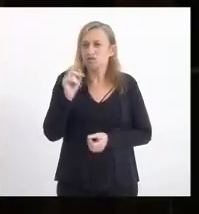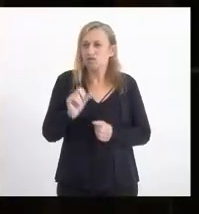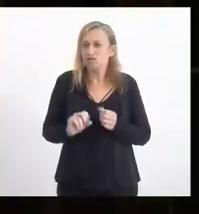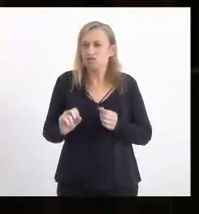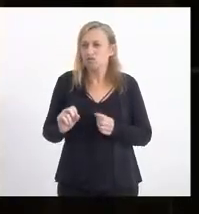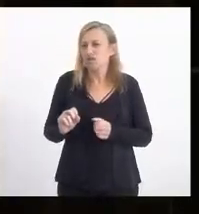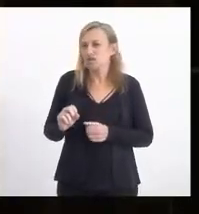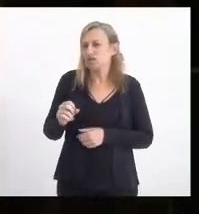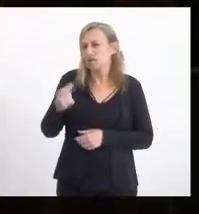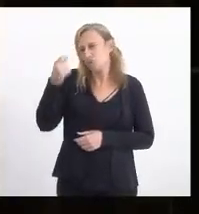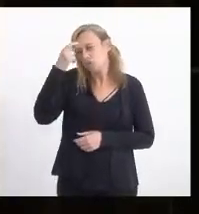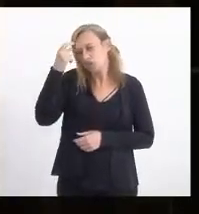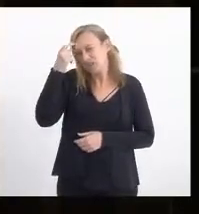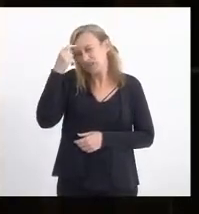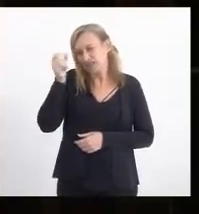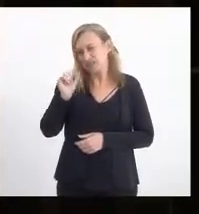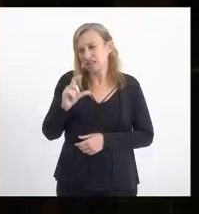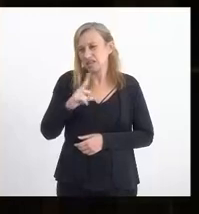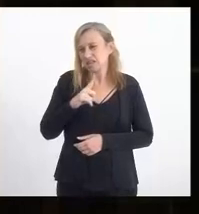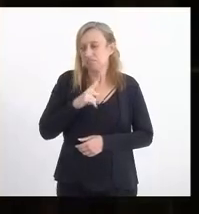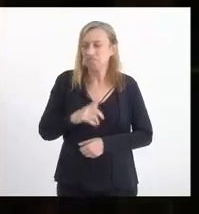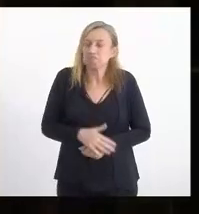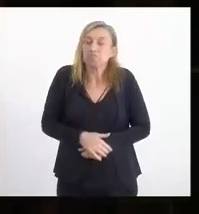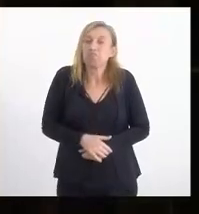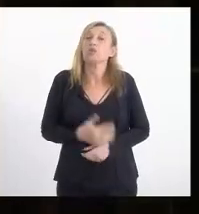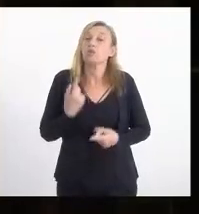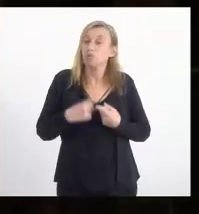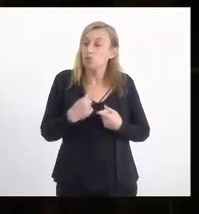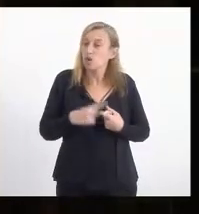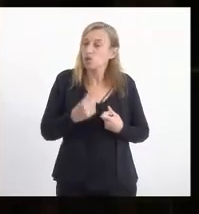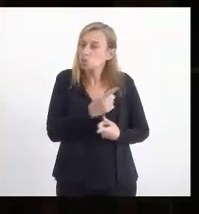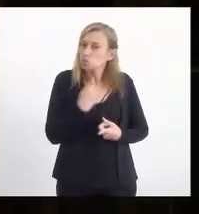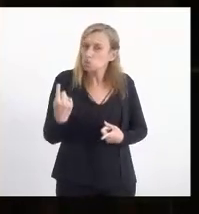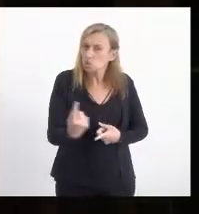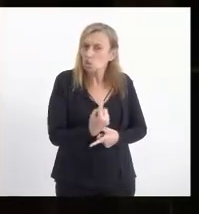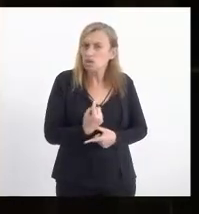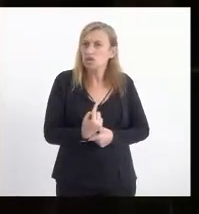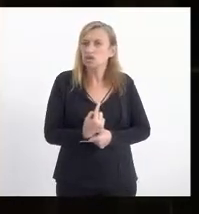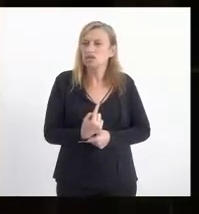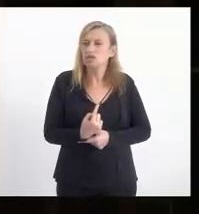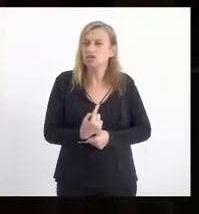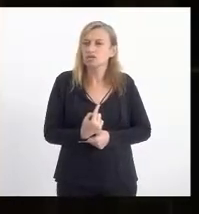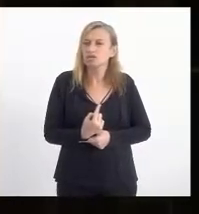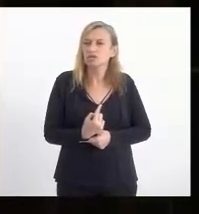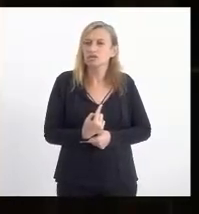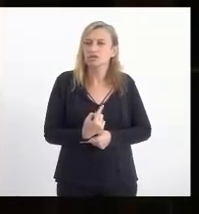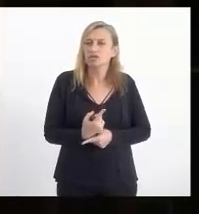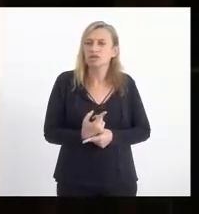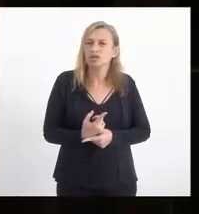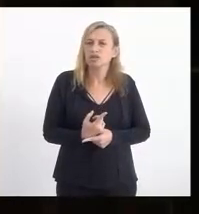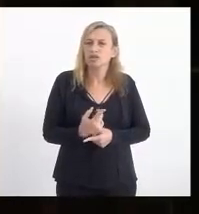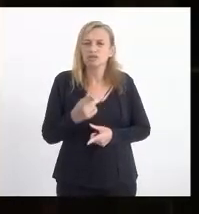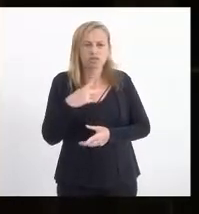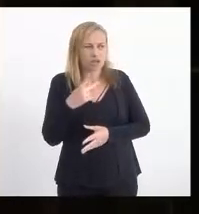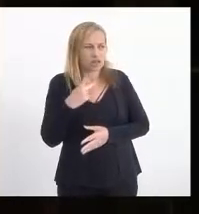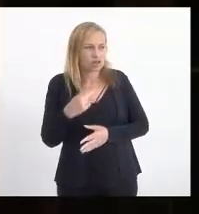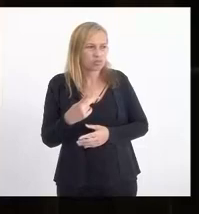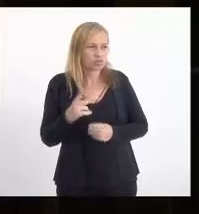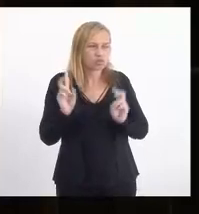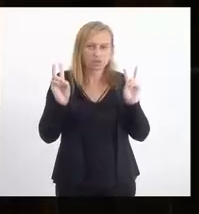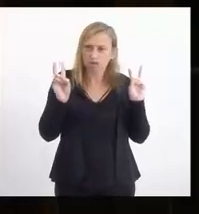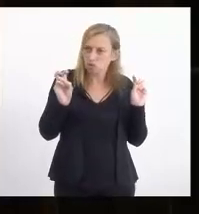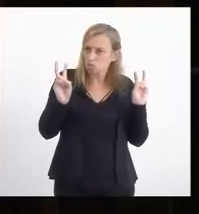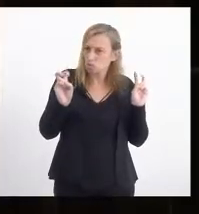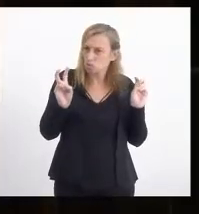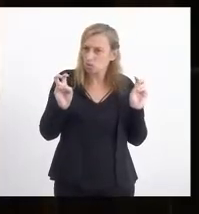consciente porque de alguma maneira quando nós trazemos algo desde nível